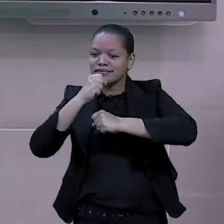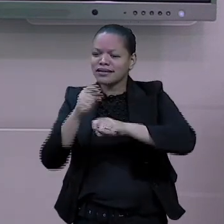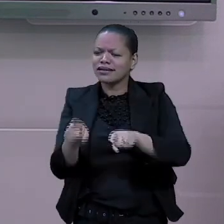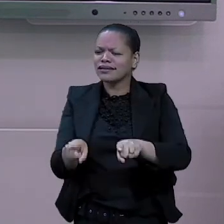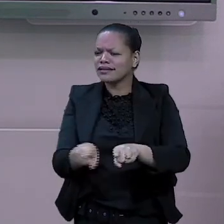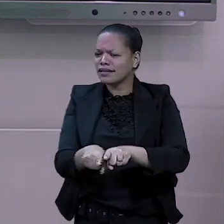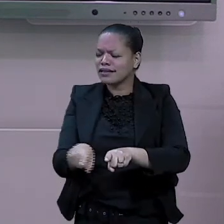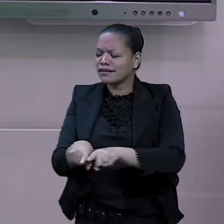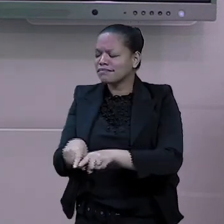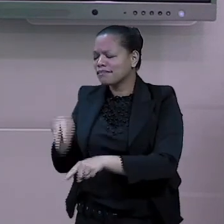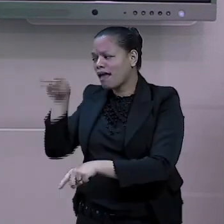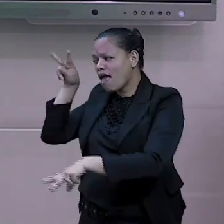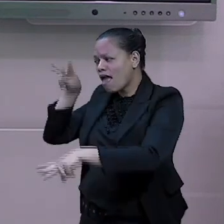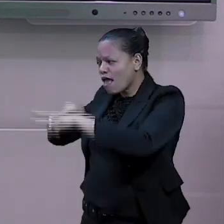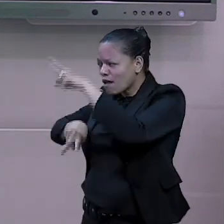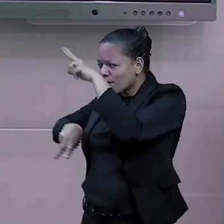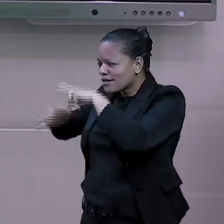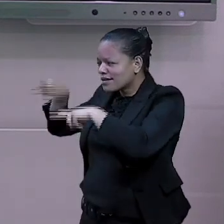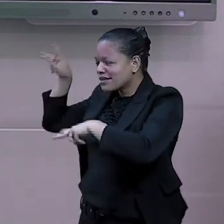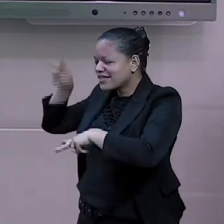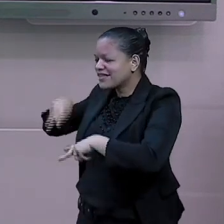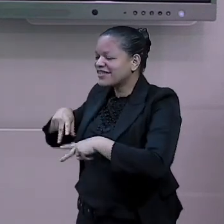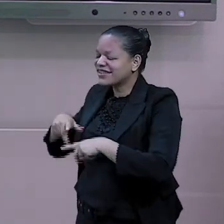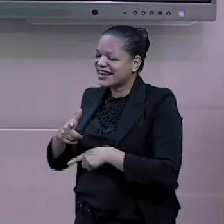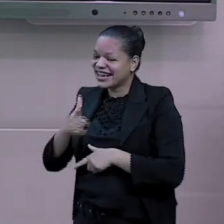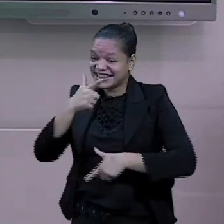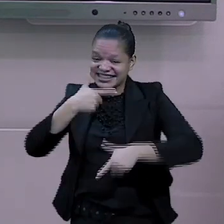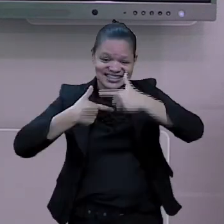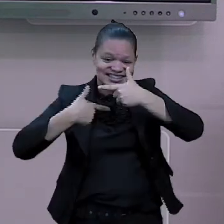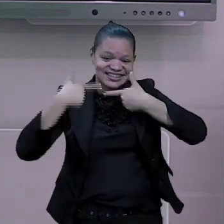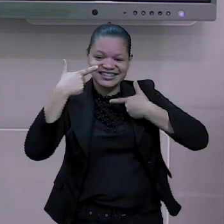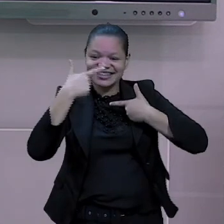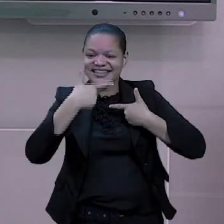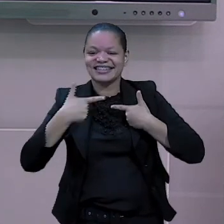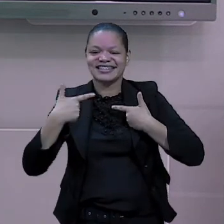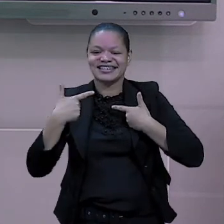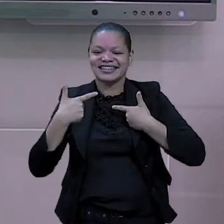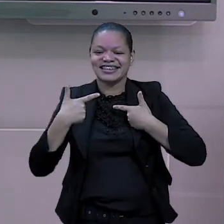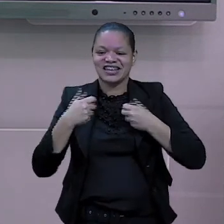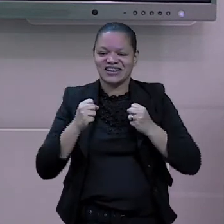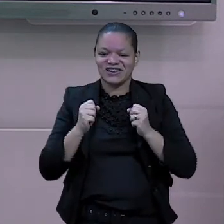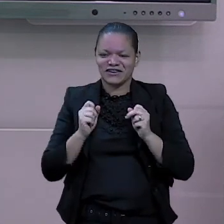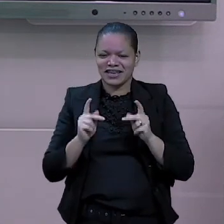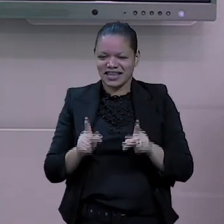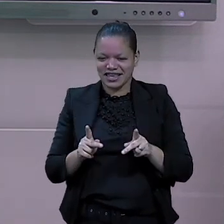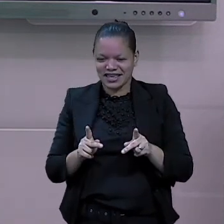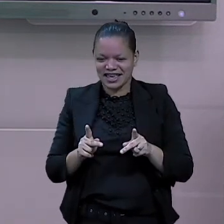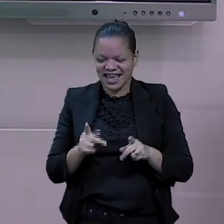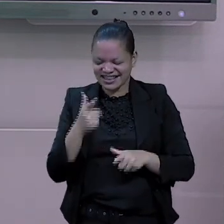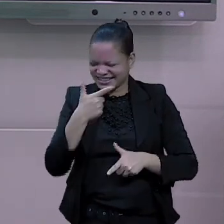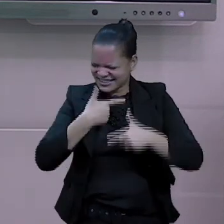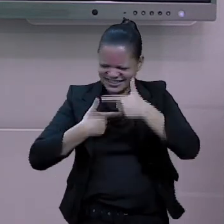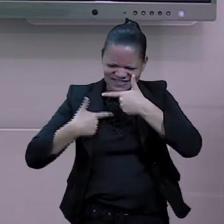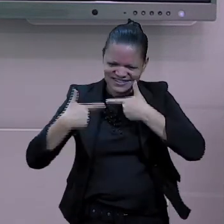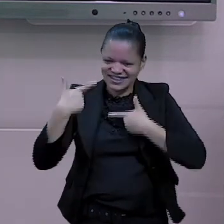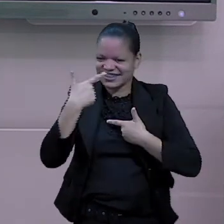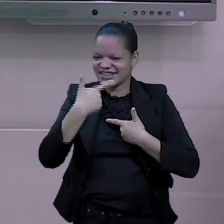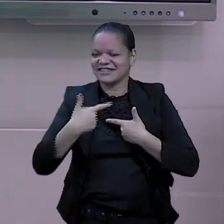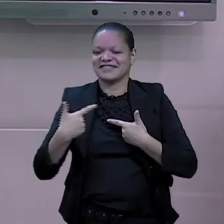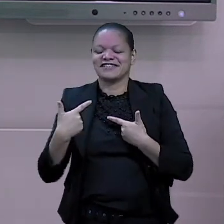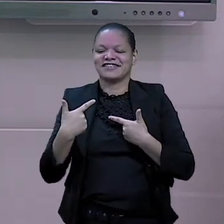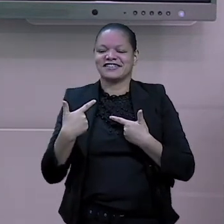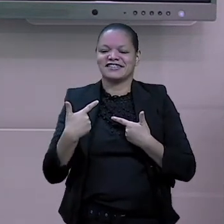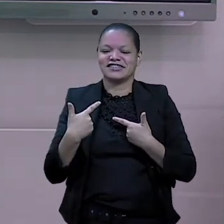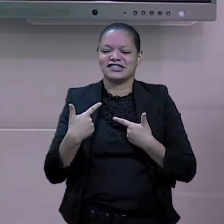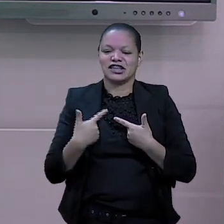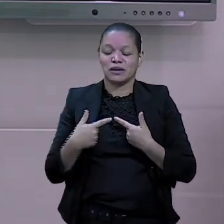leitura e, além de tudo, divertir pra lá. Eu sempre falo assim, nós vamos divertir demais com esse